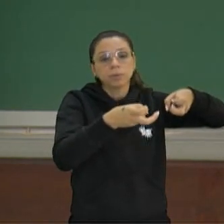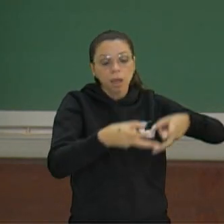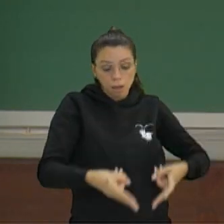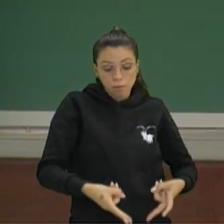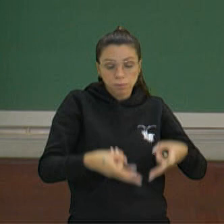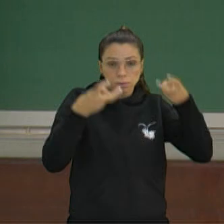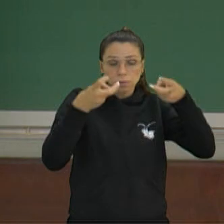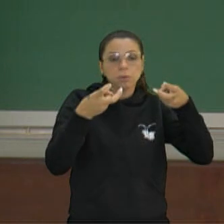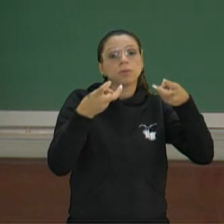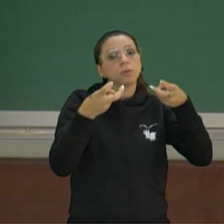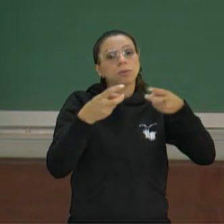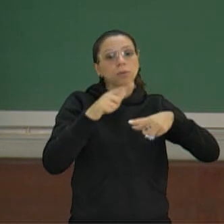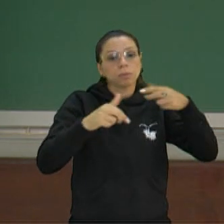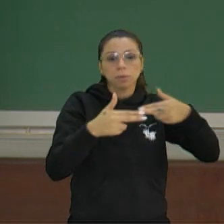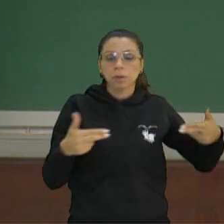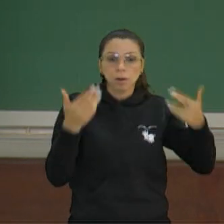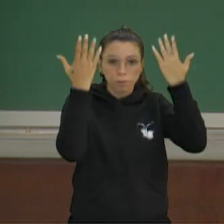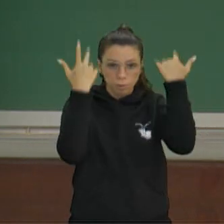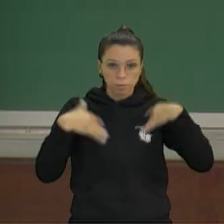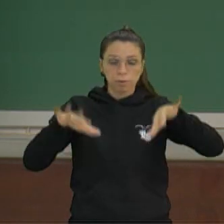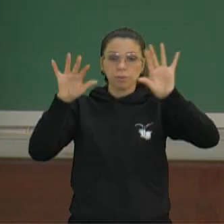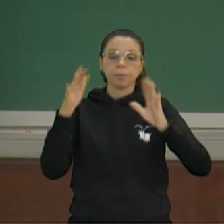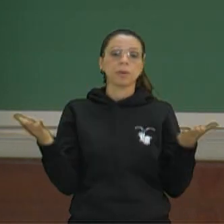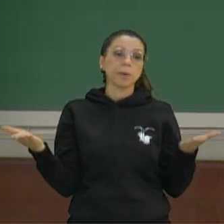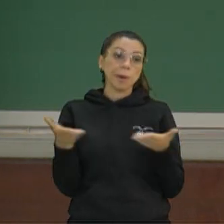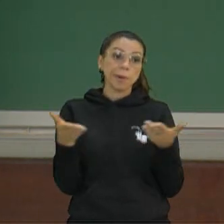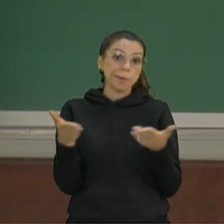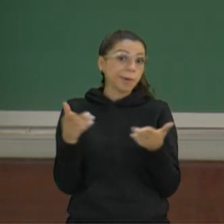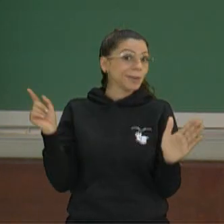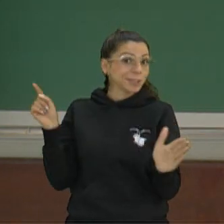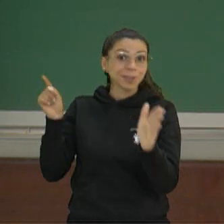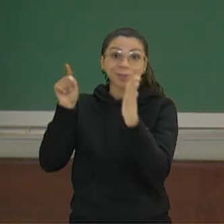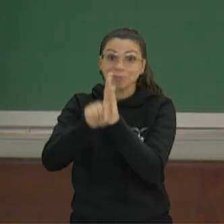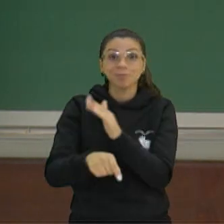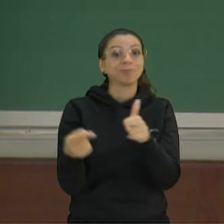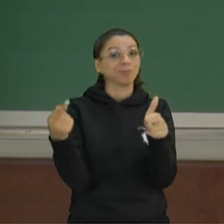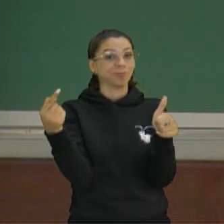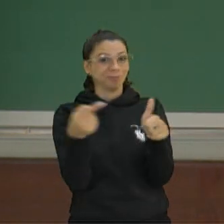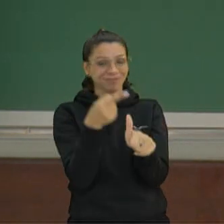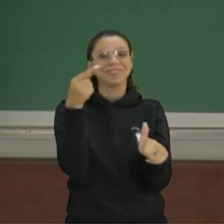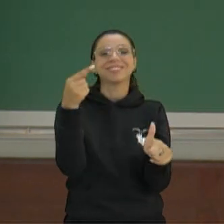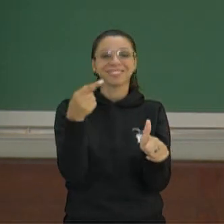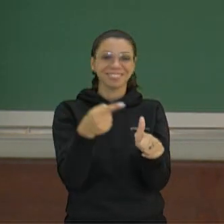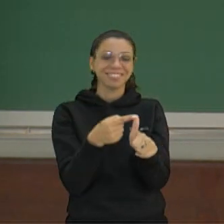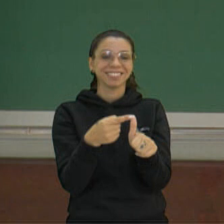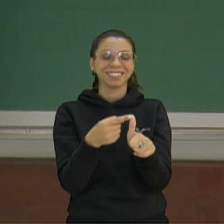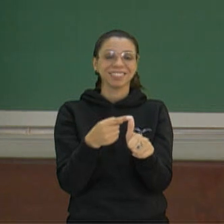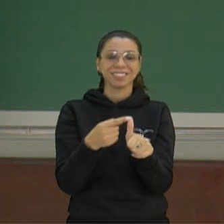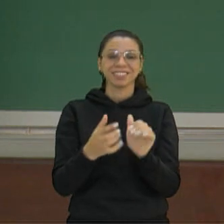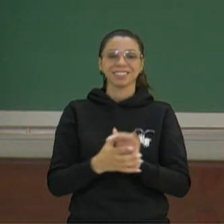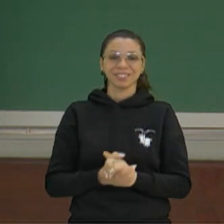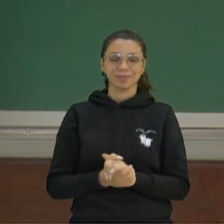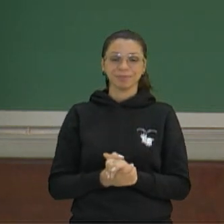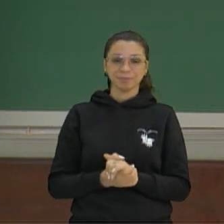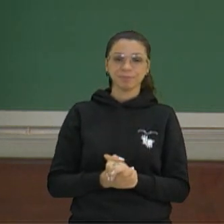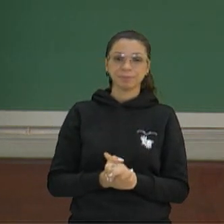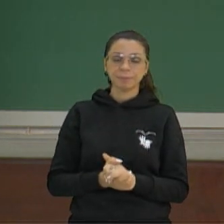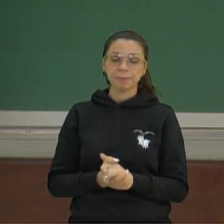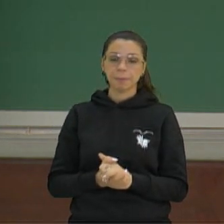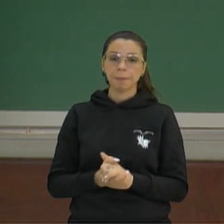dos recursos naturais. E agora nós vamos para a nossa primeira atividade, o quiz número 1.